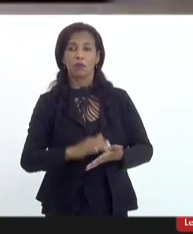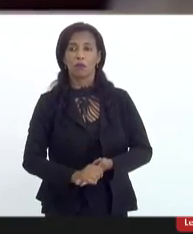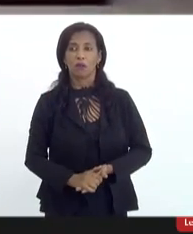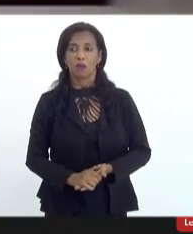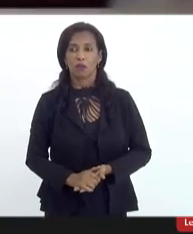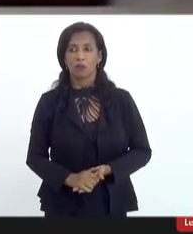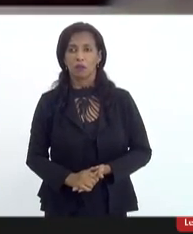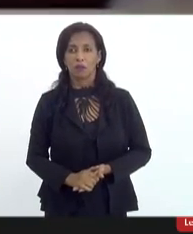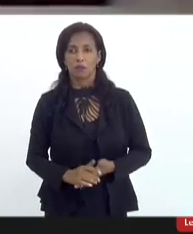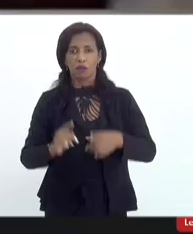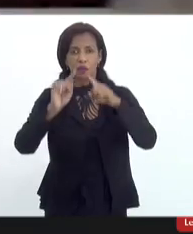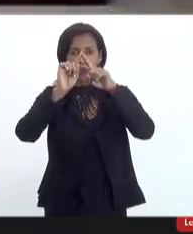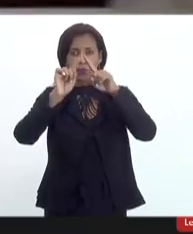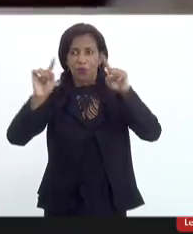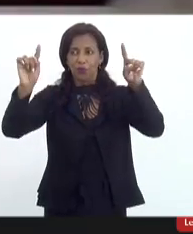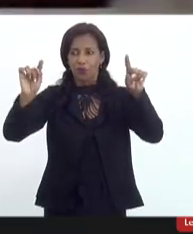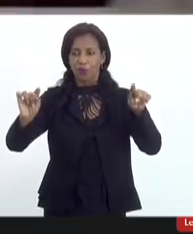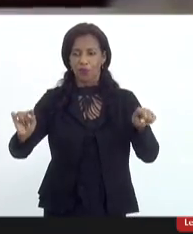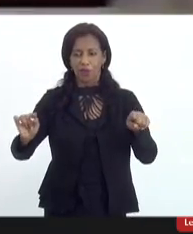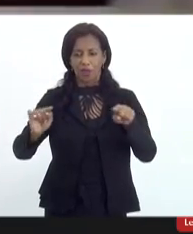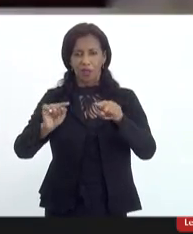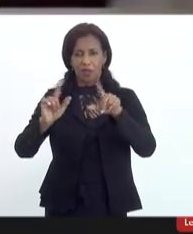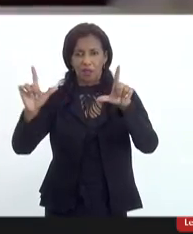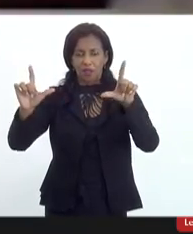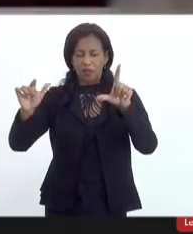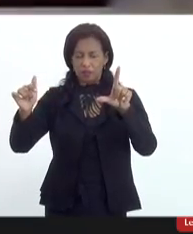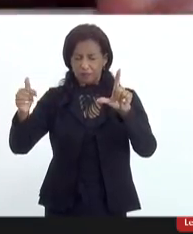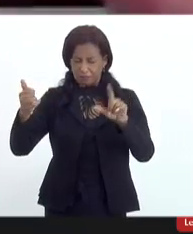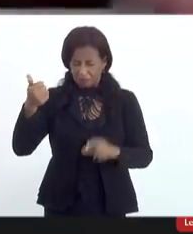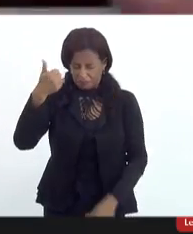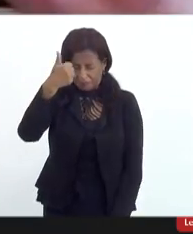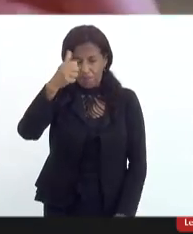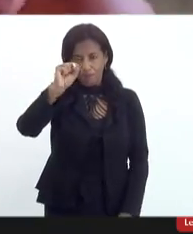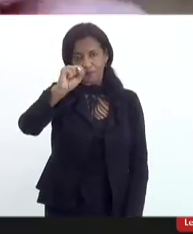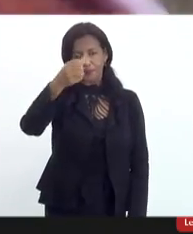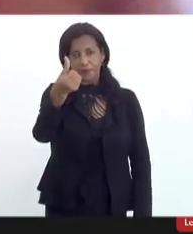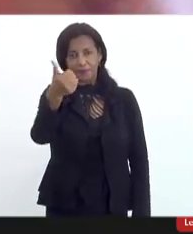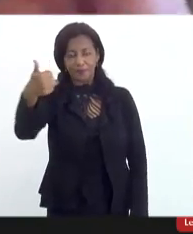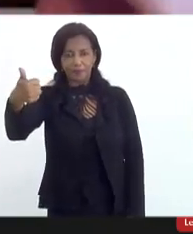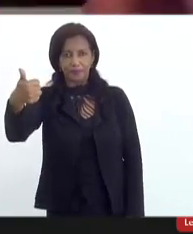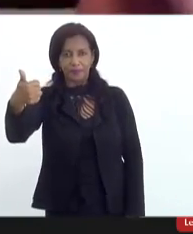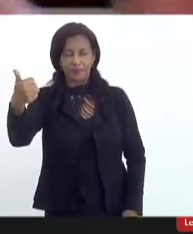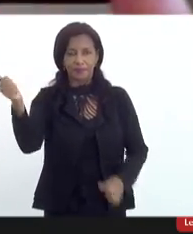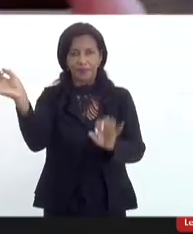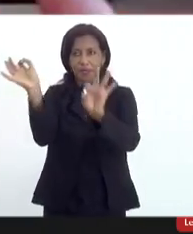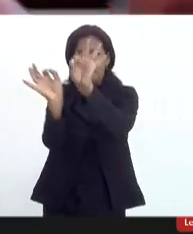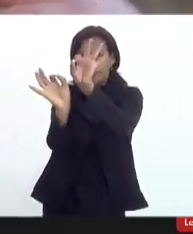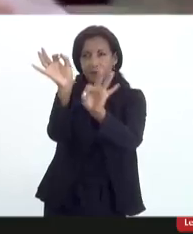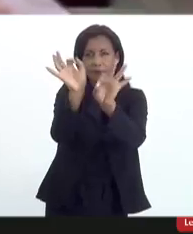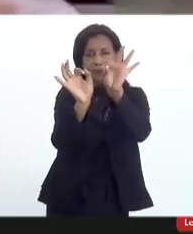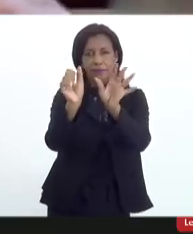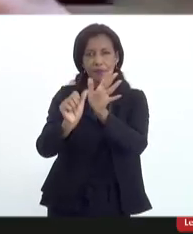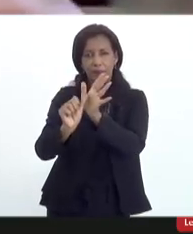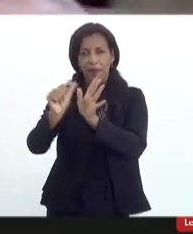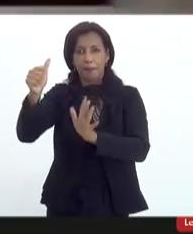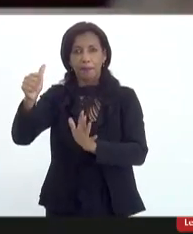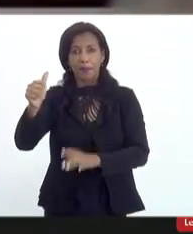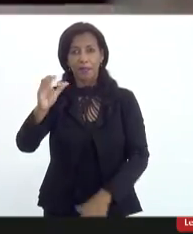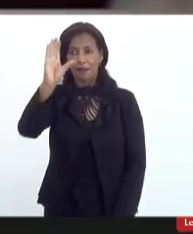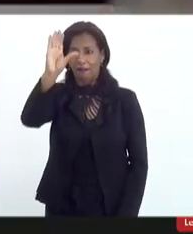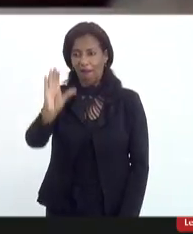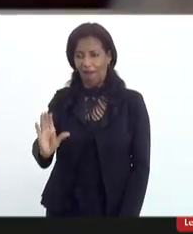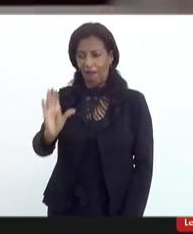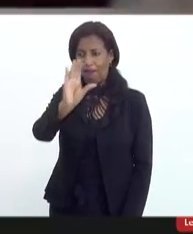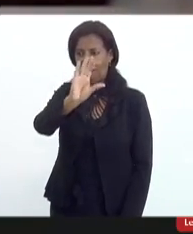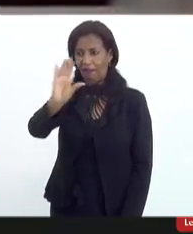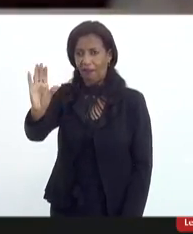quadro pintado por Victor Meirelles em 1861, que remonta o episódio da primeira missa no Brasil,